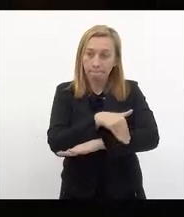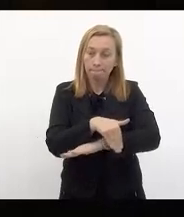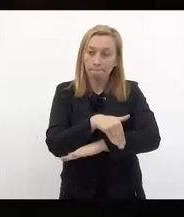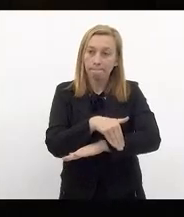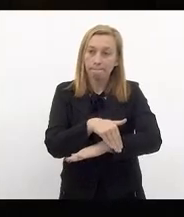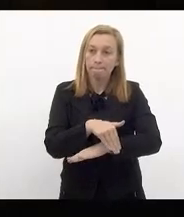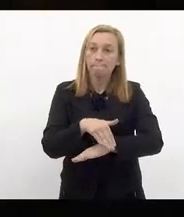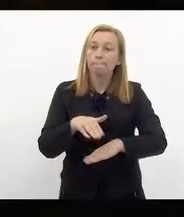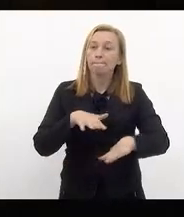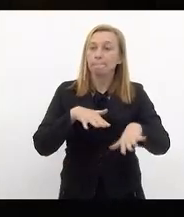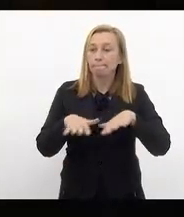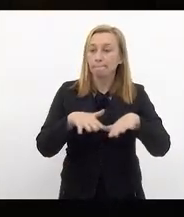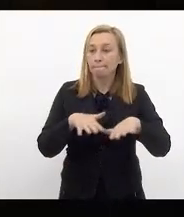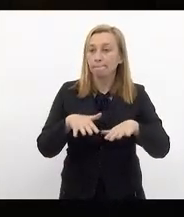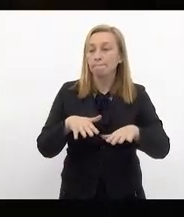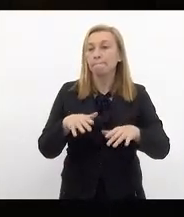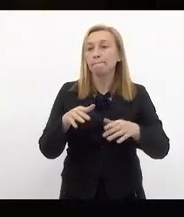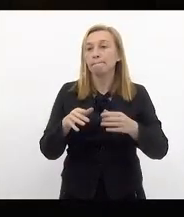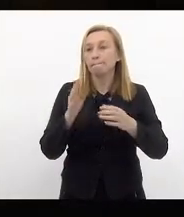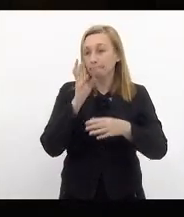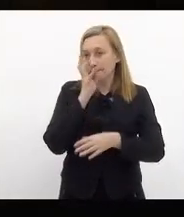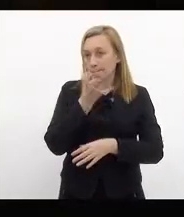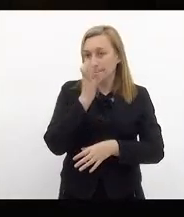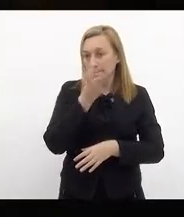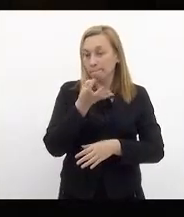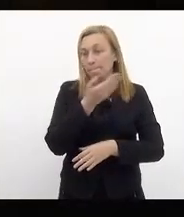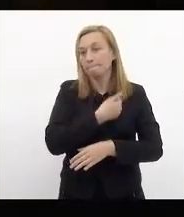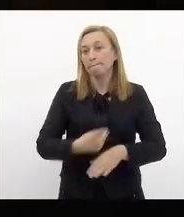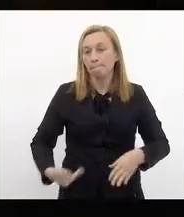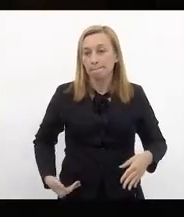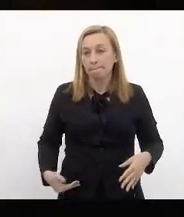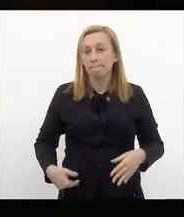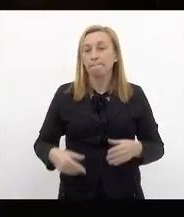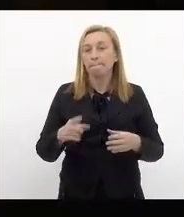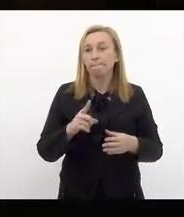fazerem todo um processo de denúncia desse governo